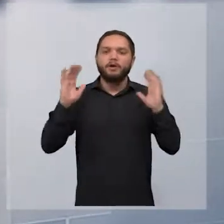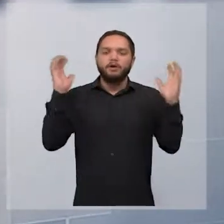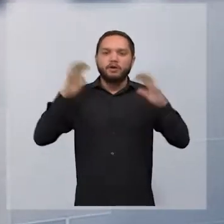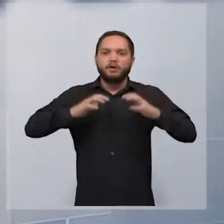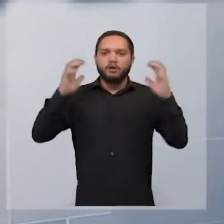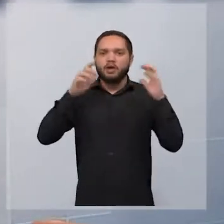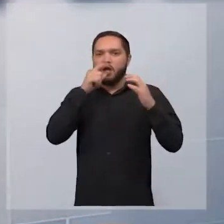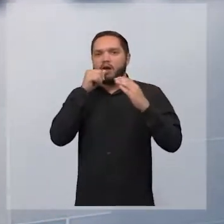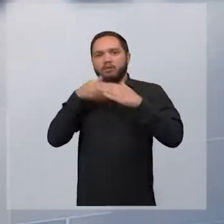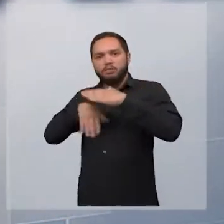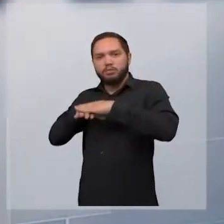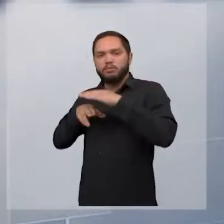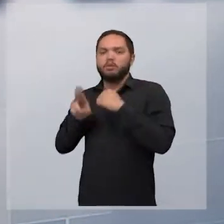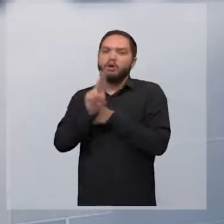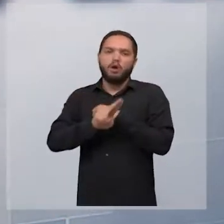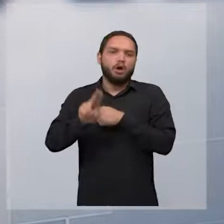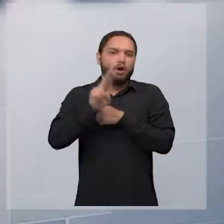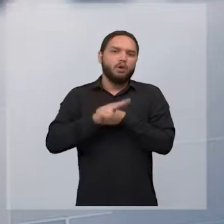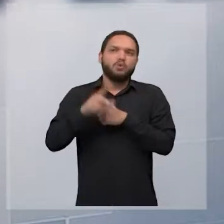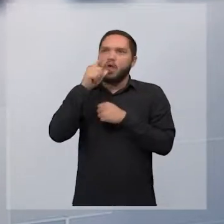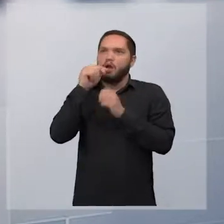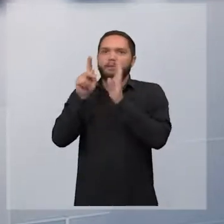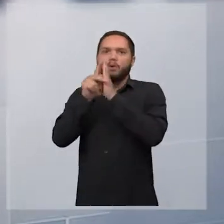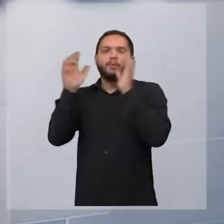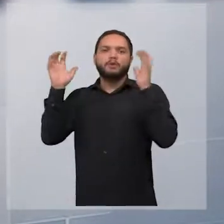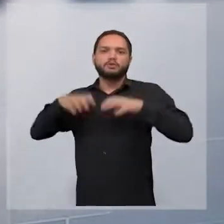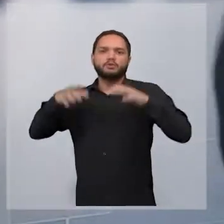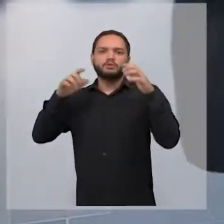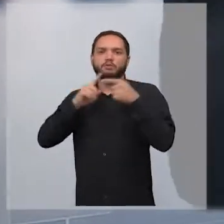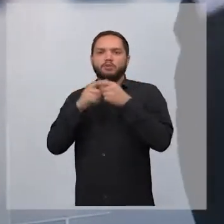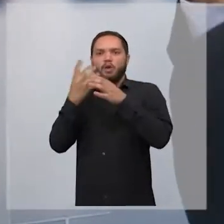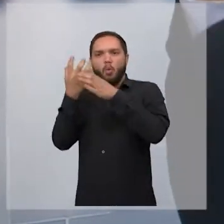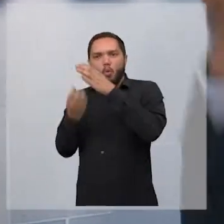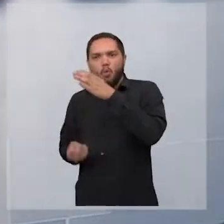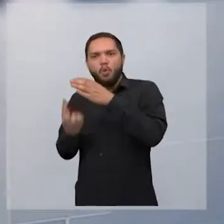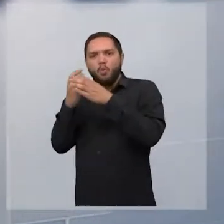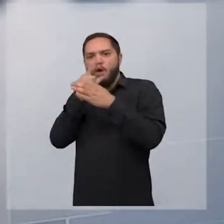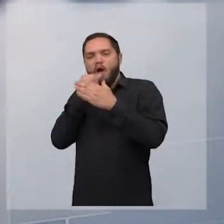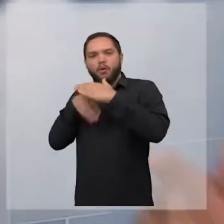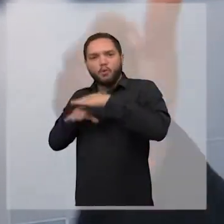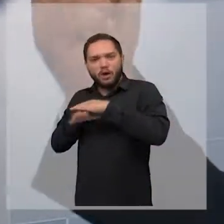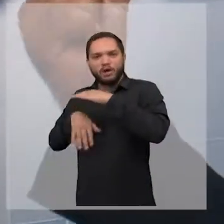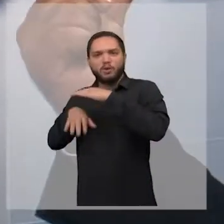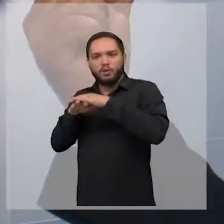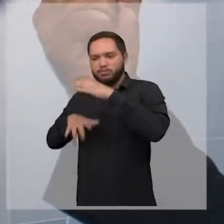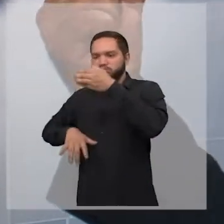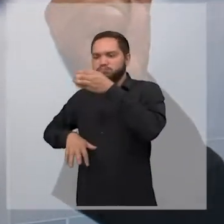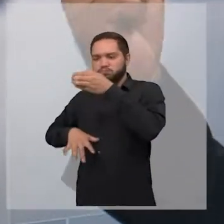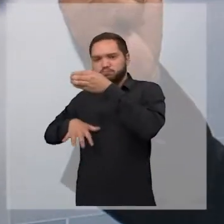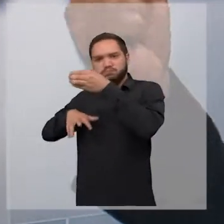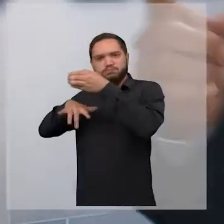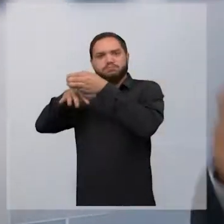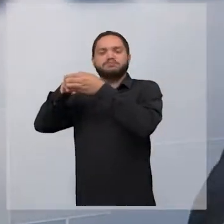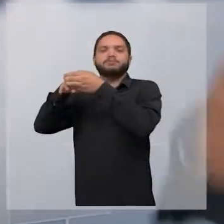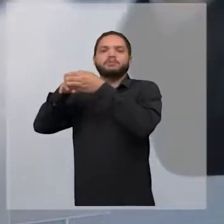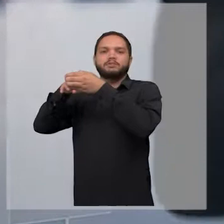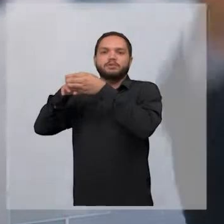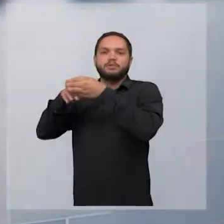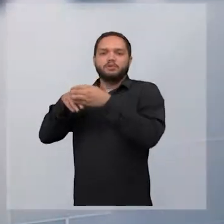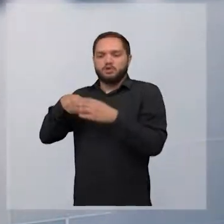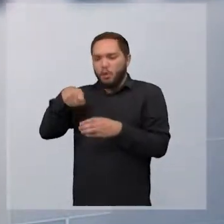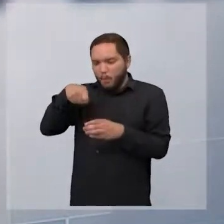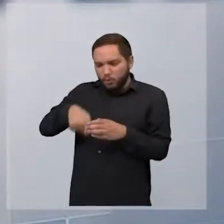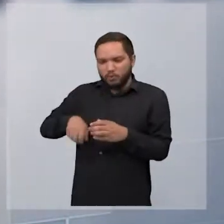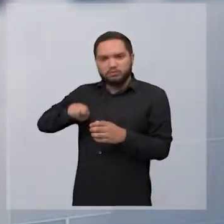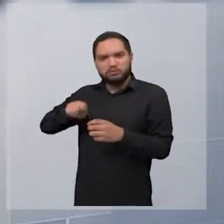desligada. Lógico, porque a chuva cai, a água vem, eu pego o motorzinho, subo para a caixa. Quando a caixa está secando, eu subo